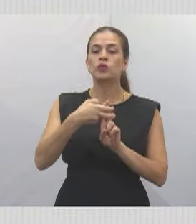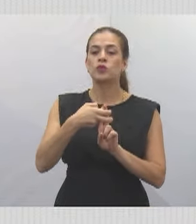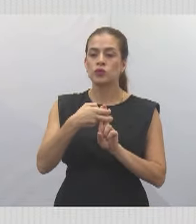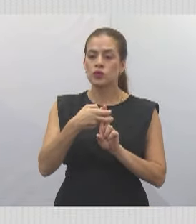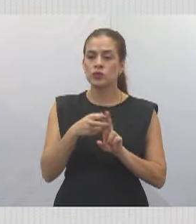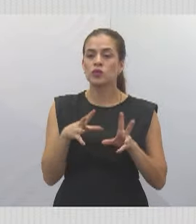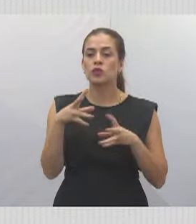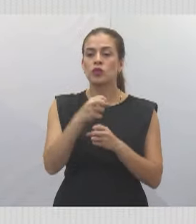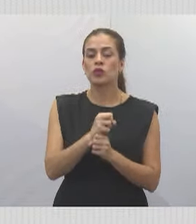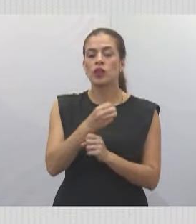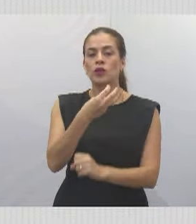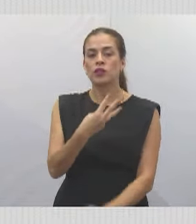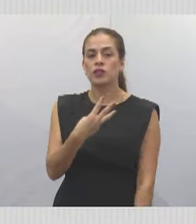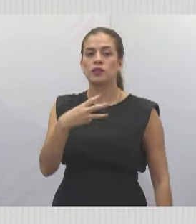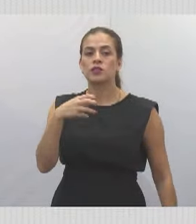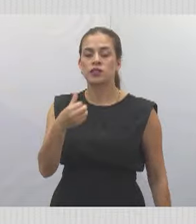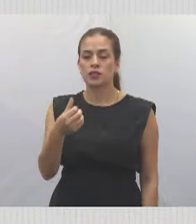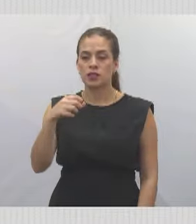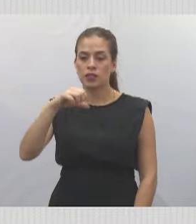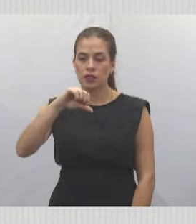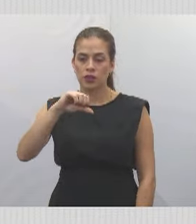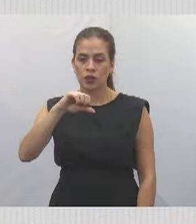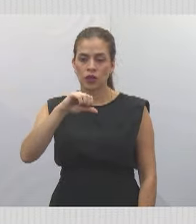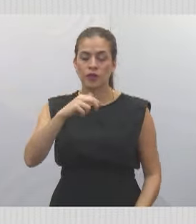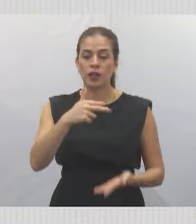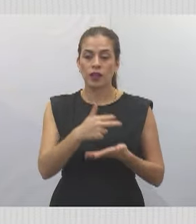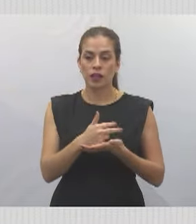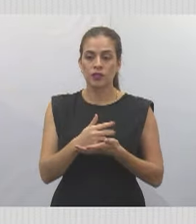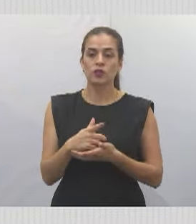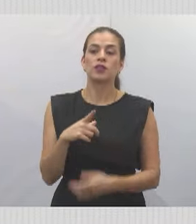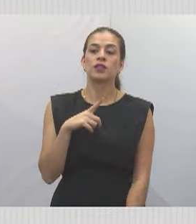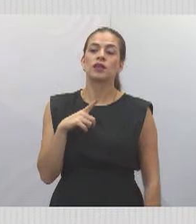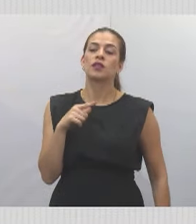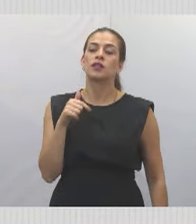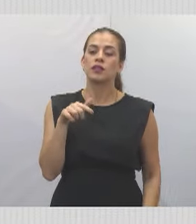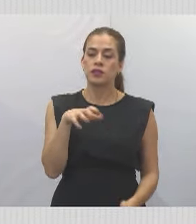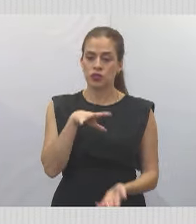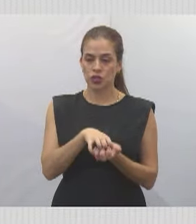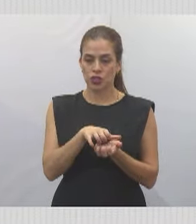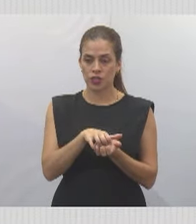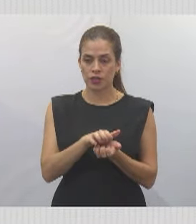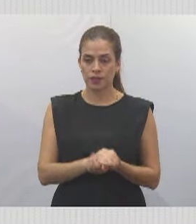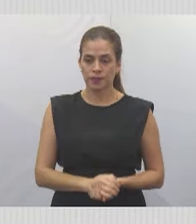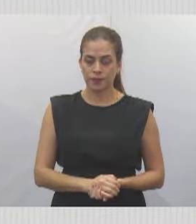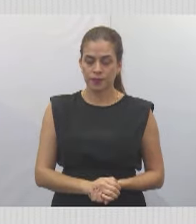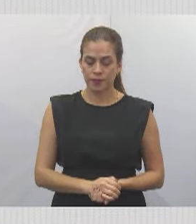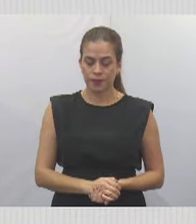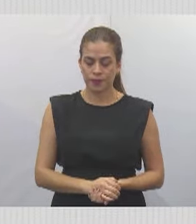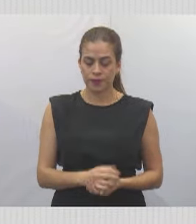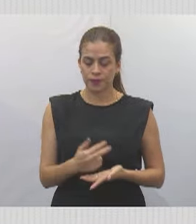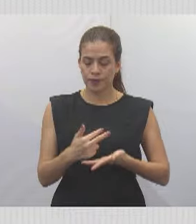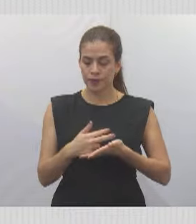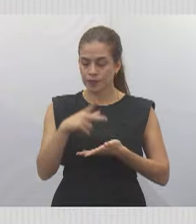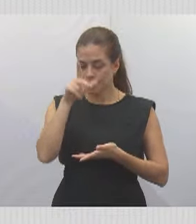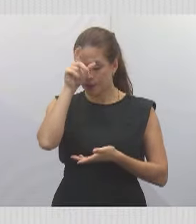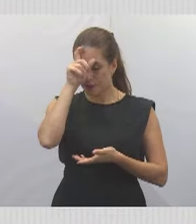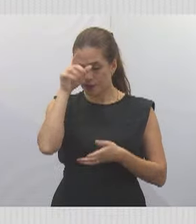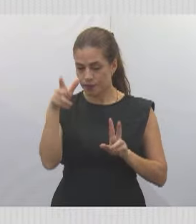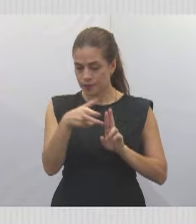totalizando 359 leitos no município. Leitos hospitalares complementares no